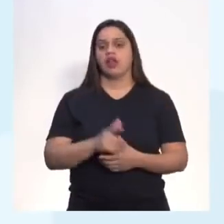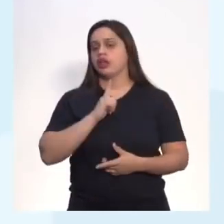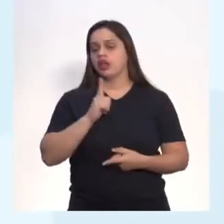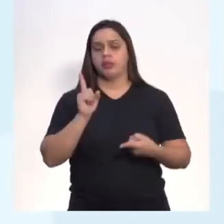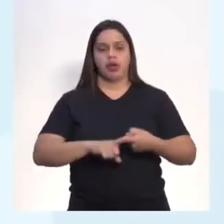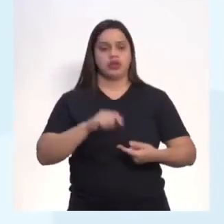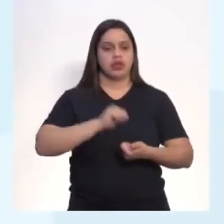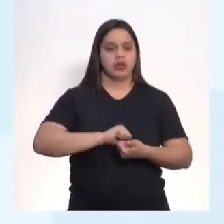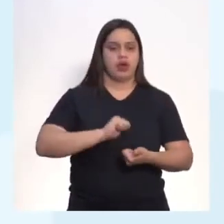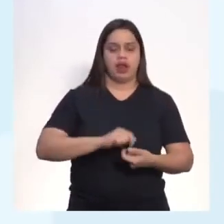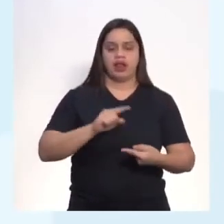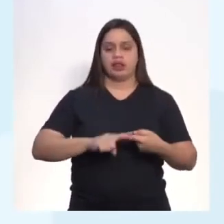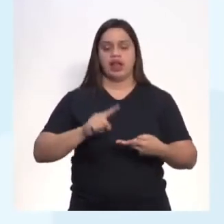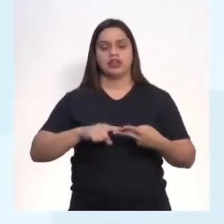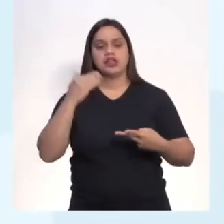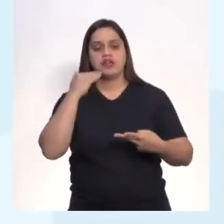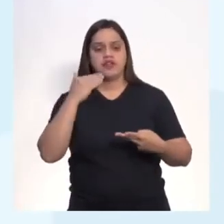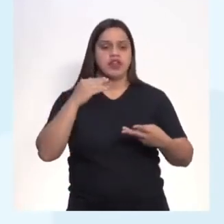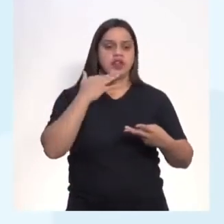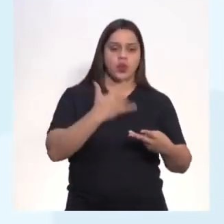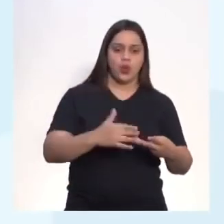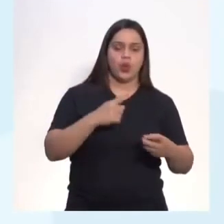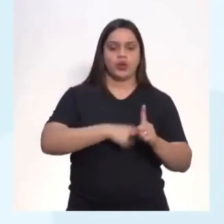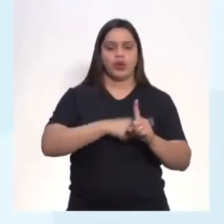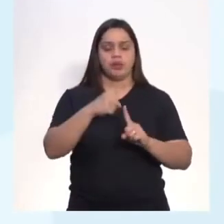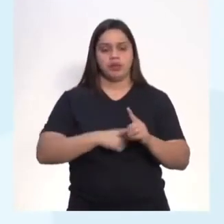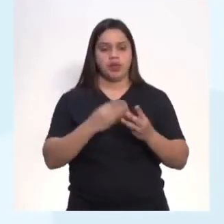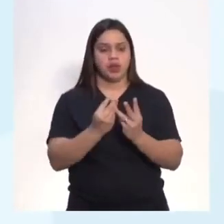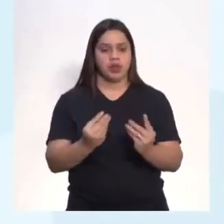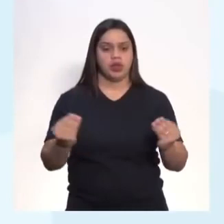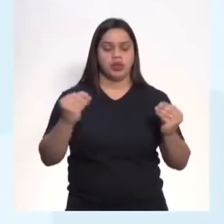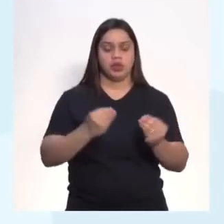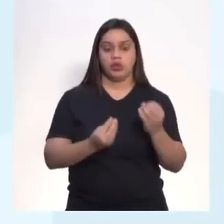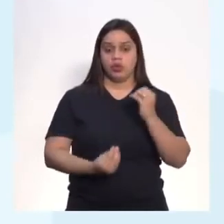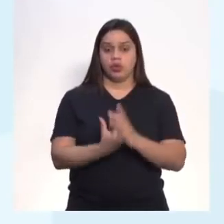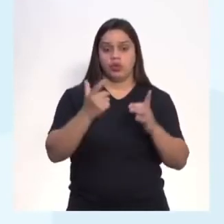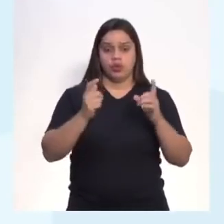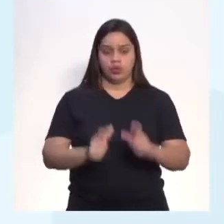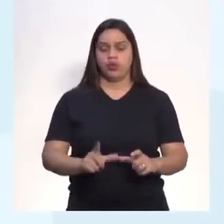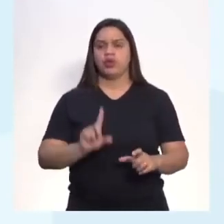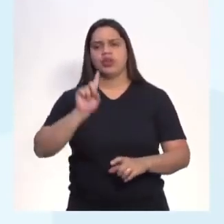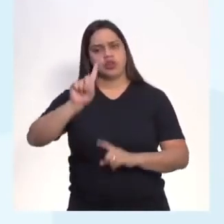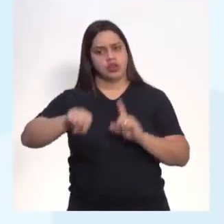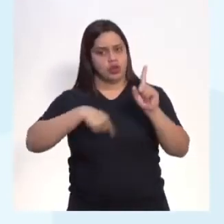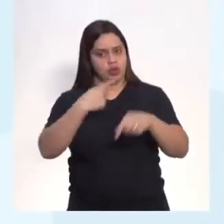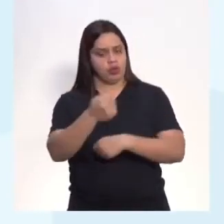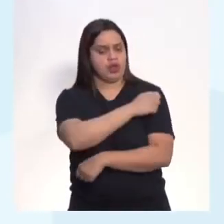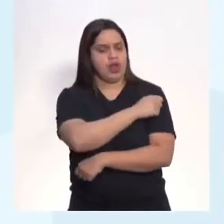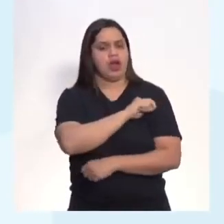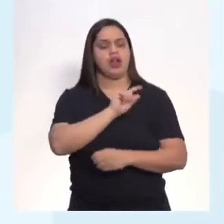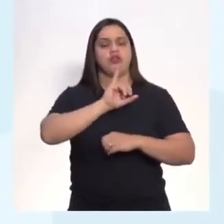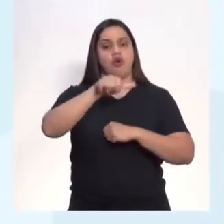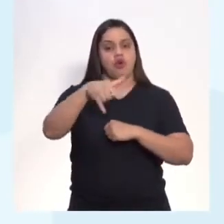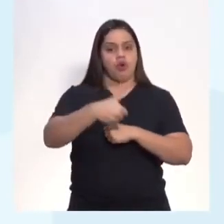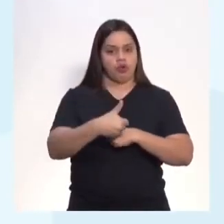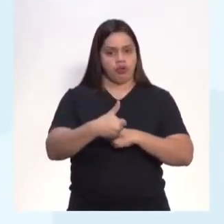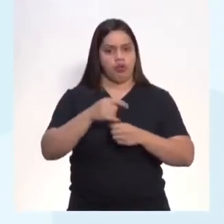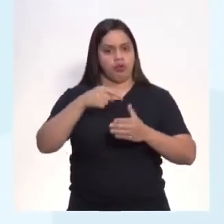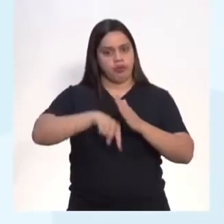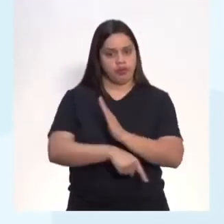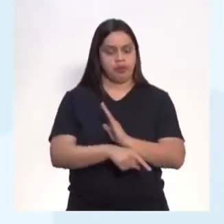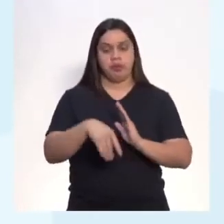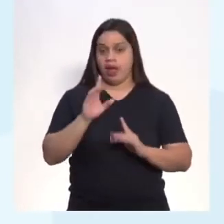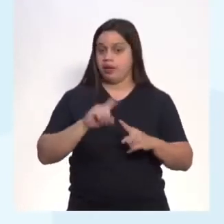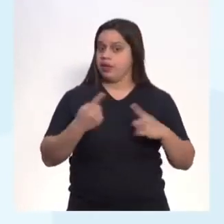ser em relação à qualidade, defeito, cor, temperatura, textura, origem. Vou aprofundar isso em outra aula, porque eu acho que foi legal. Só que hoje